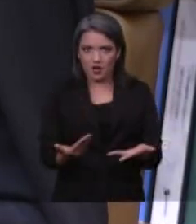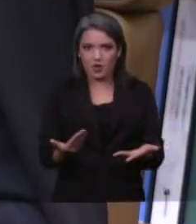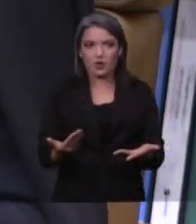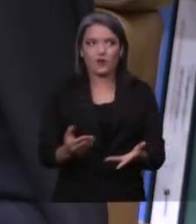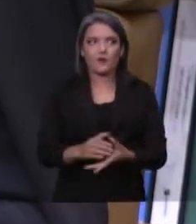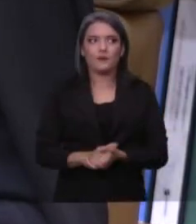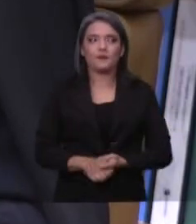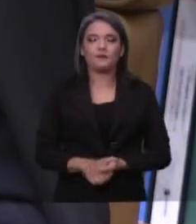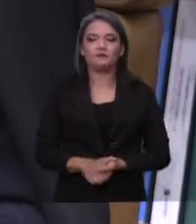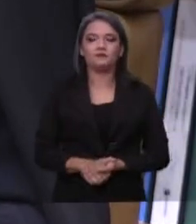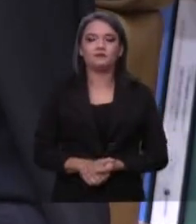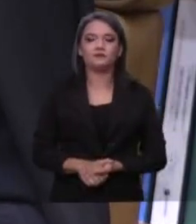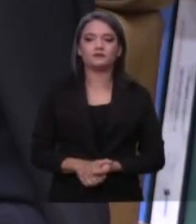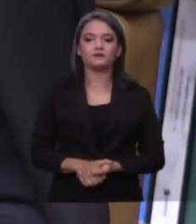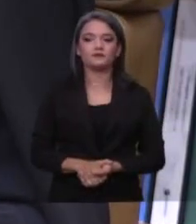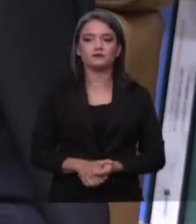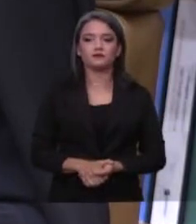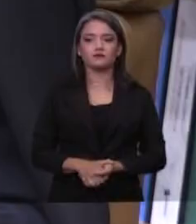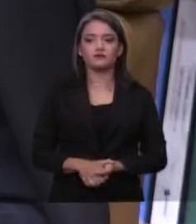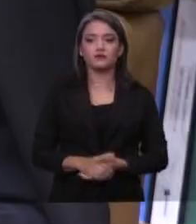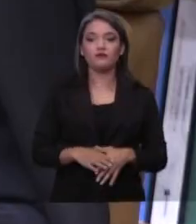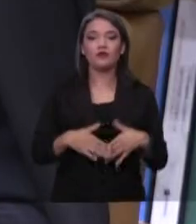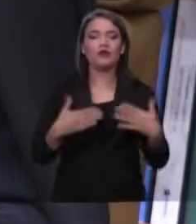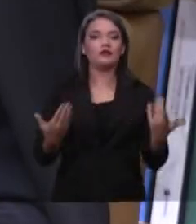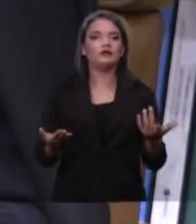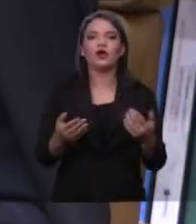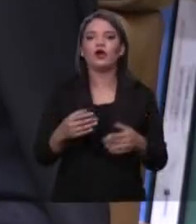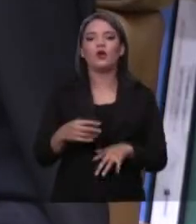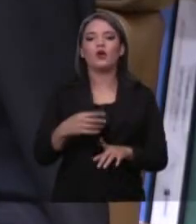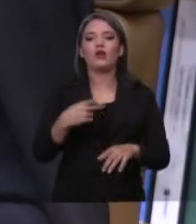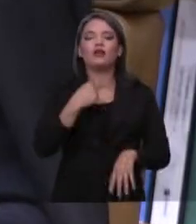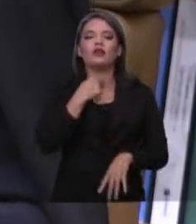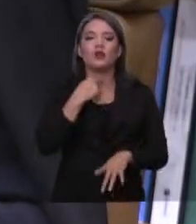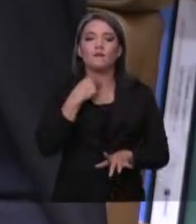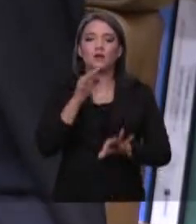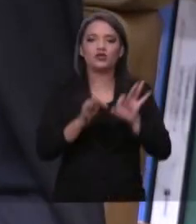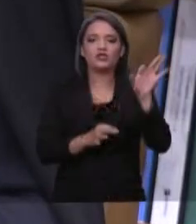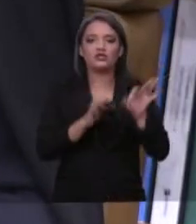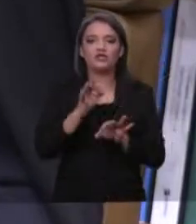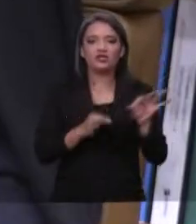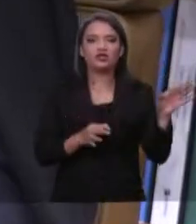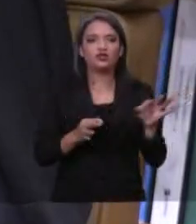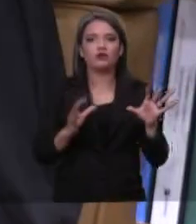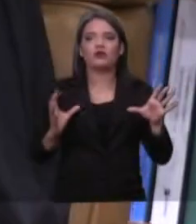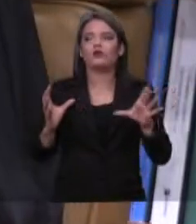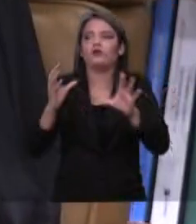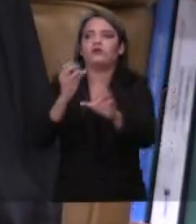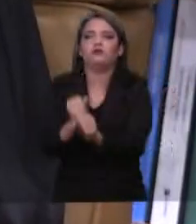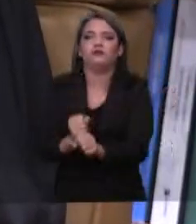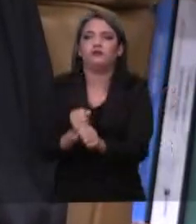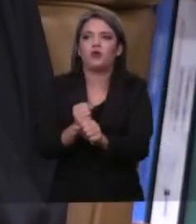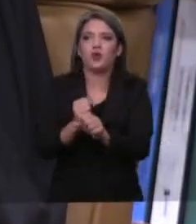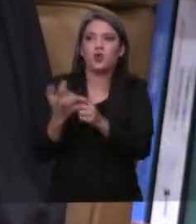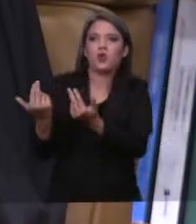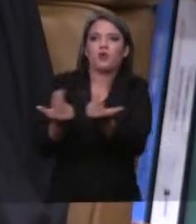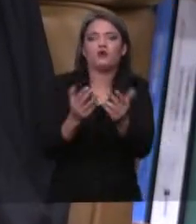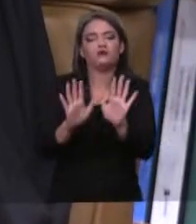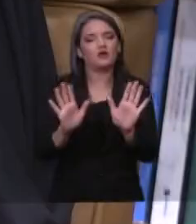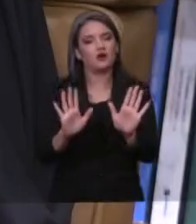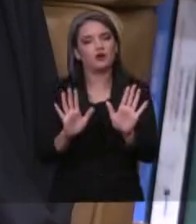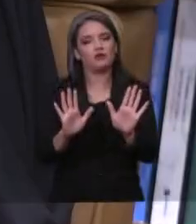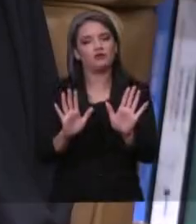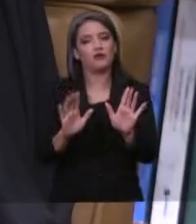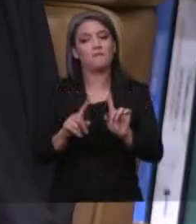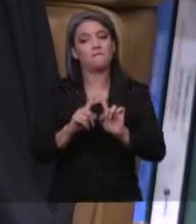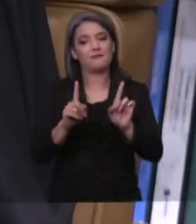disse, ninguém deve ser julgado no bolo. Mas, claramente, nós estamos aqui falando de